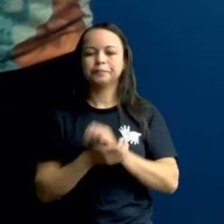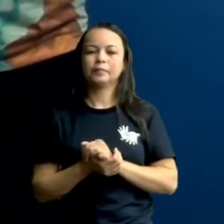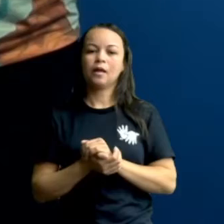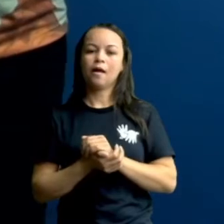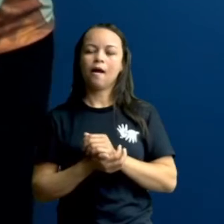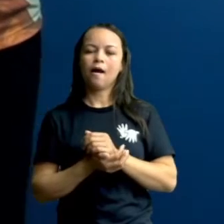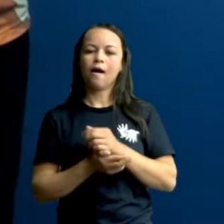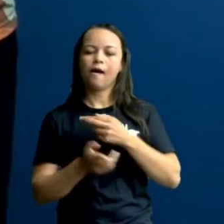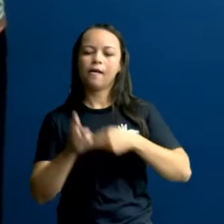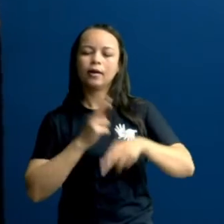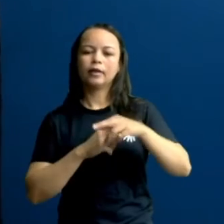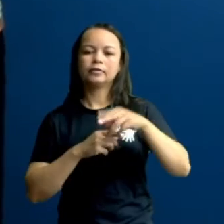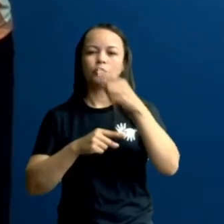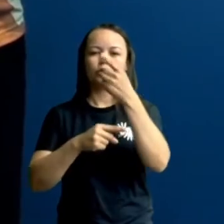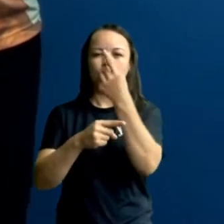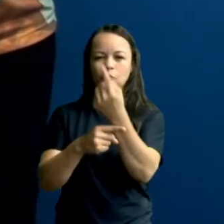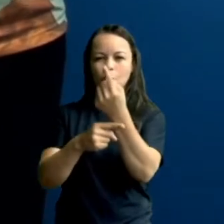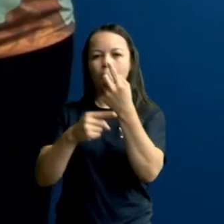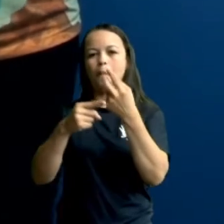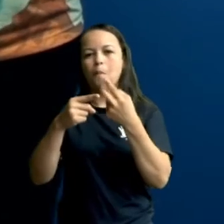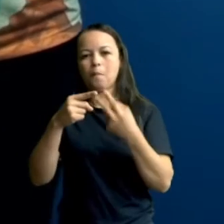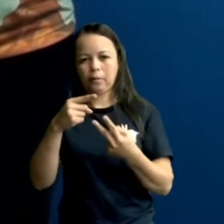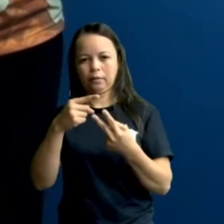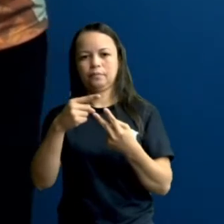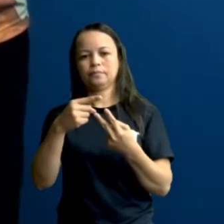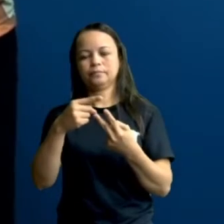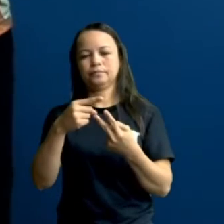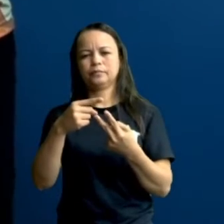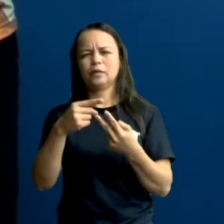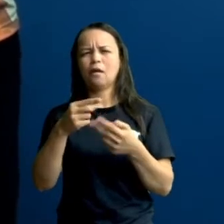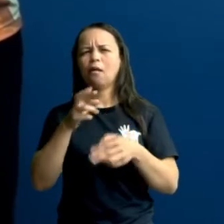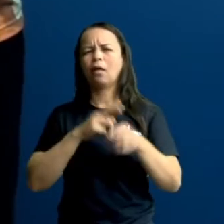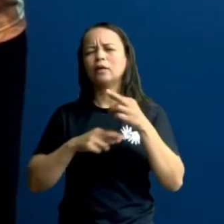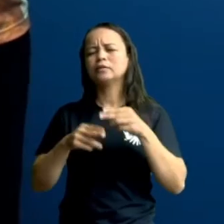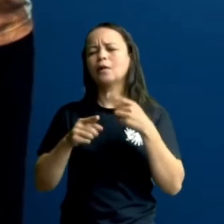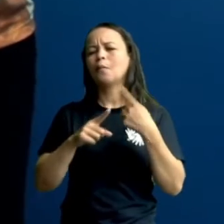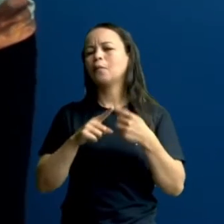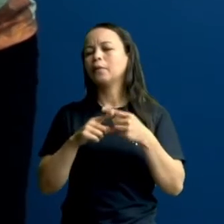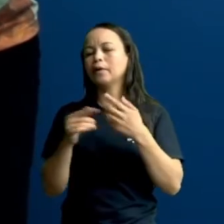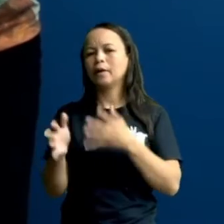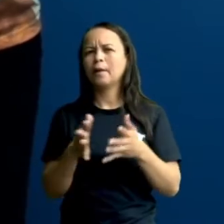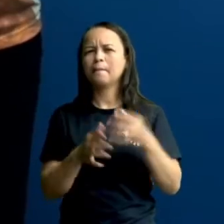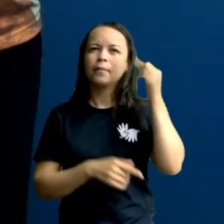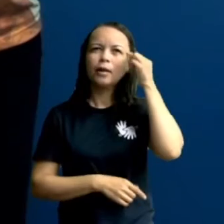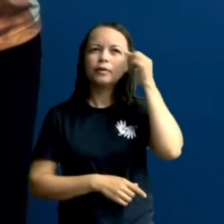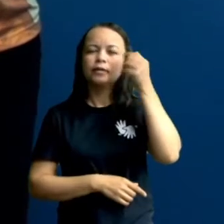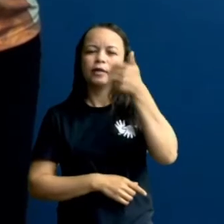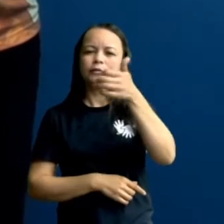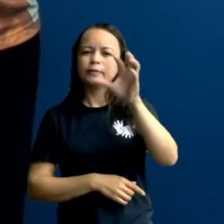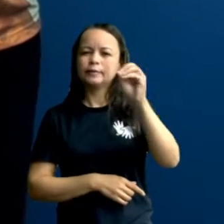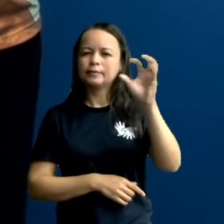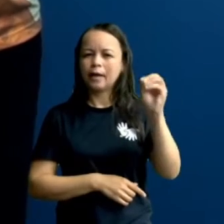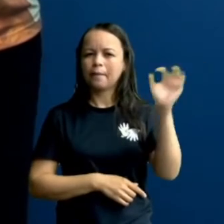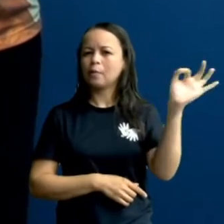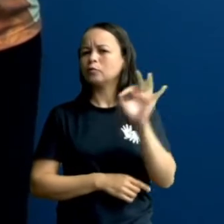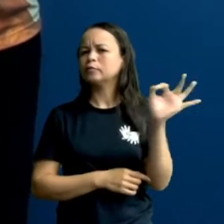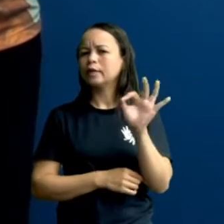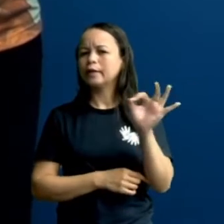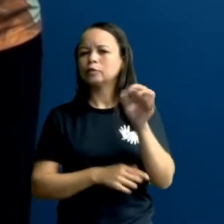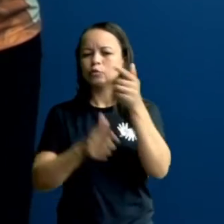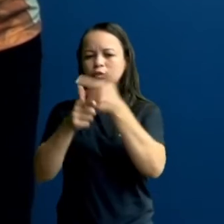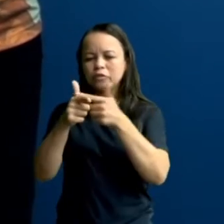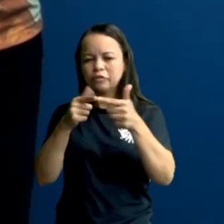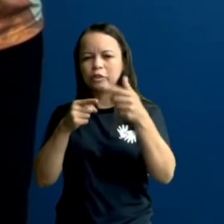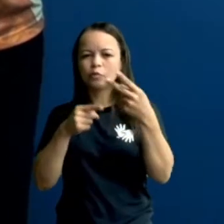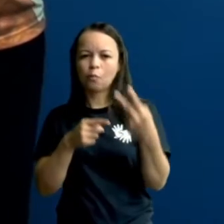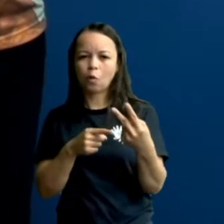relação do 1/2. Por que esse 1/2? Que relação eu vou fazer? Pensa lá no 100%. 100% dividido